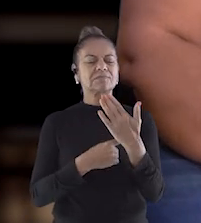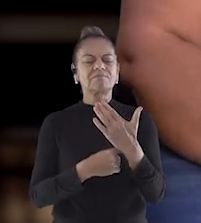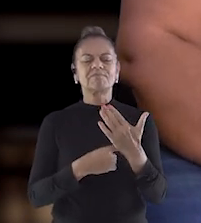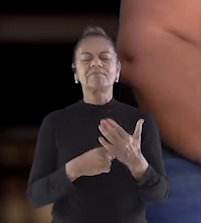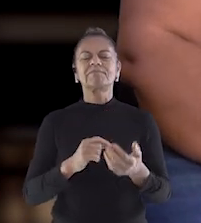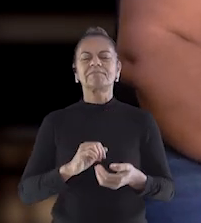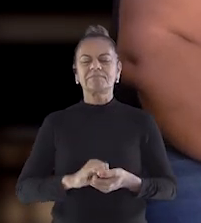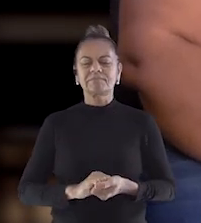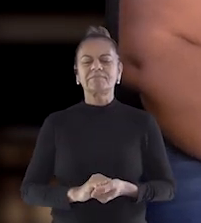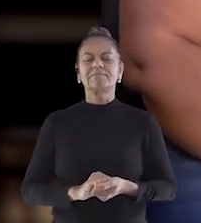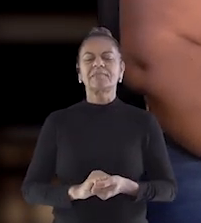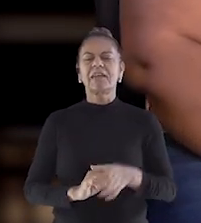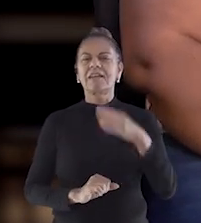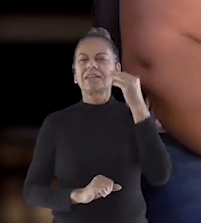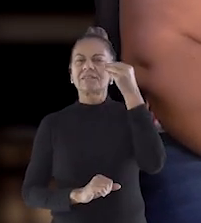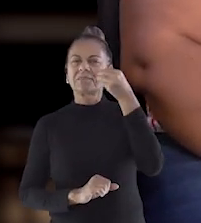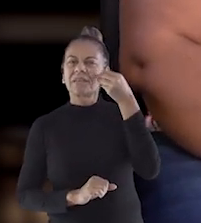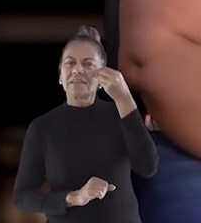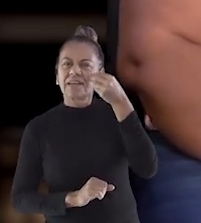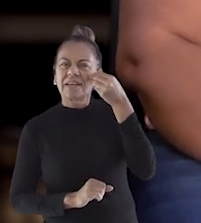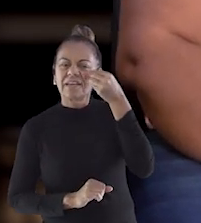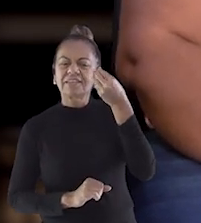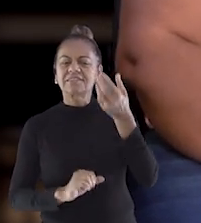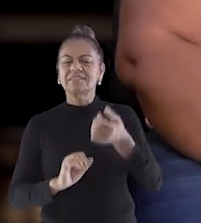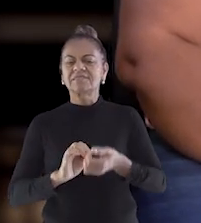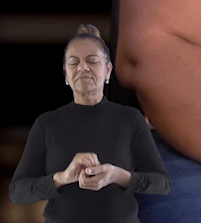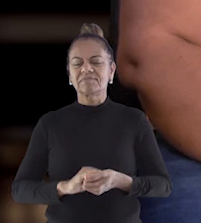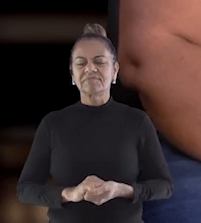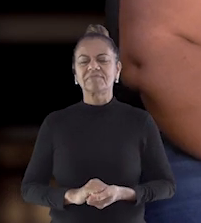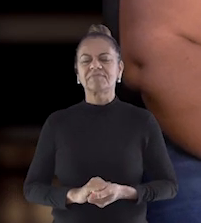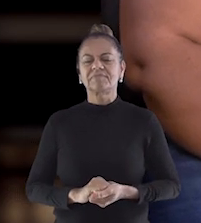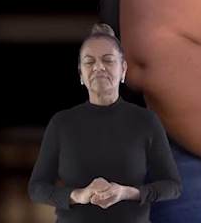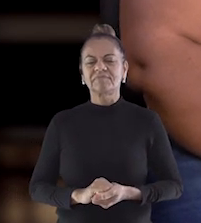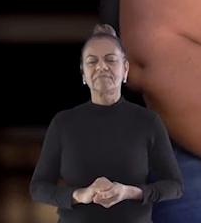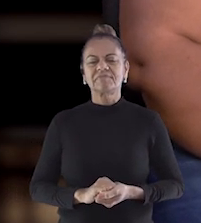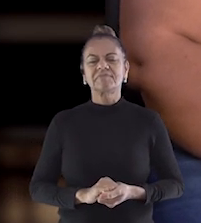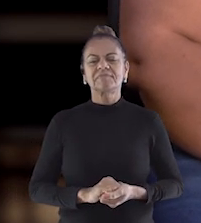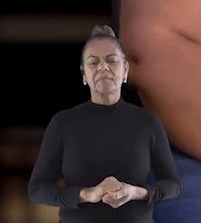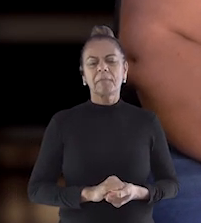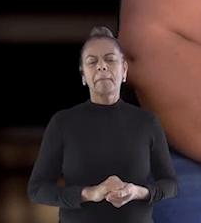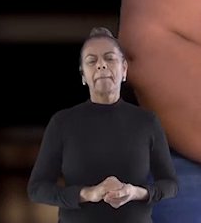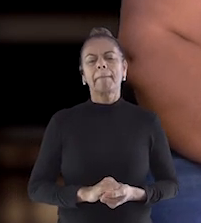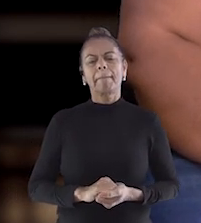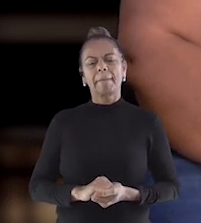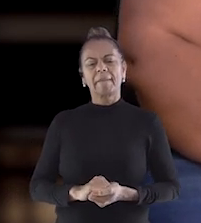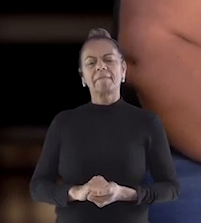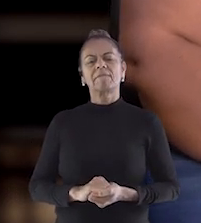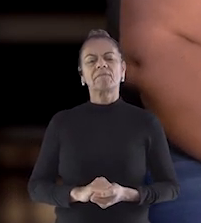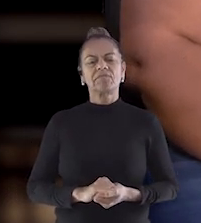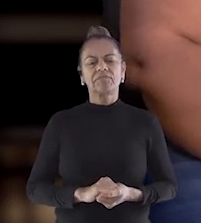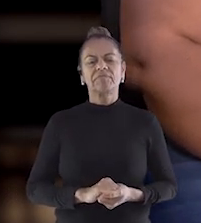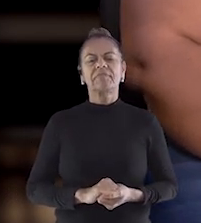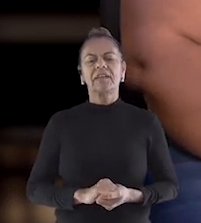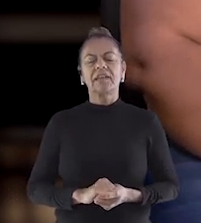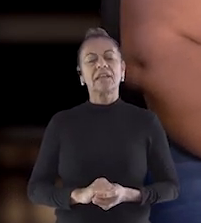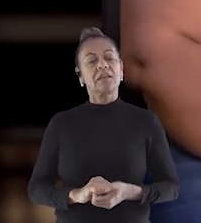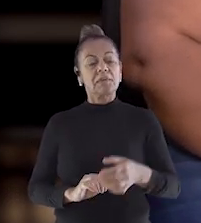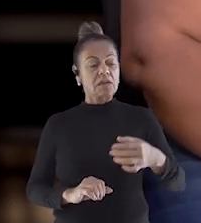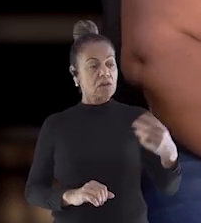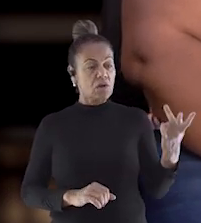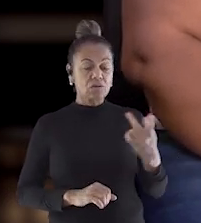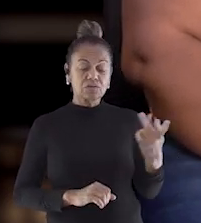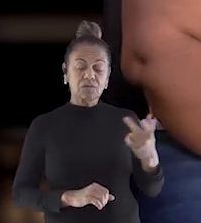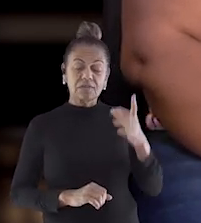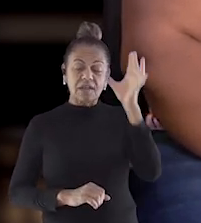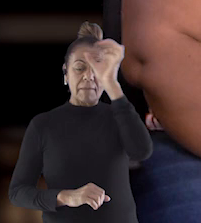ajudou muito. Está me ajudando muito a sala de aula. Porque assim, é mais experiência